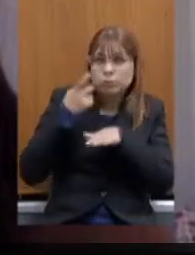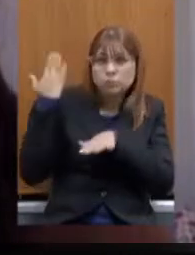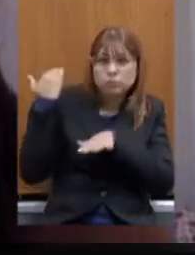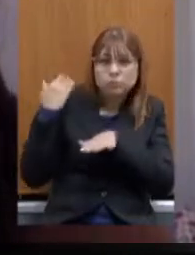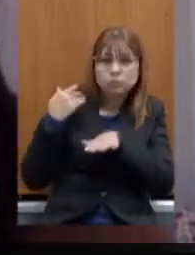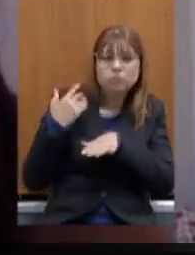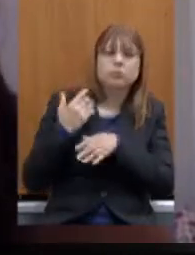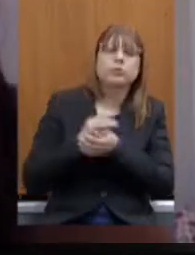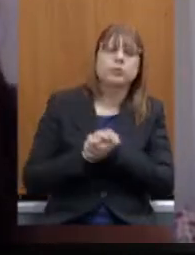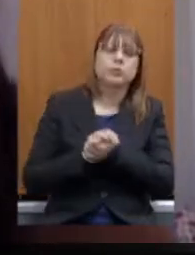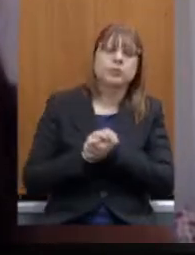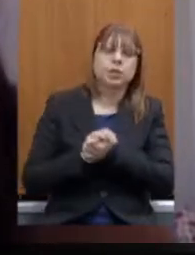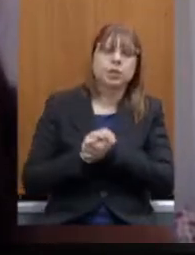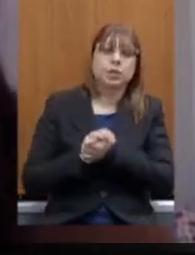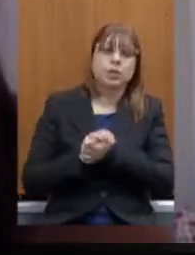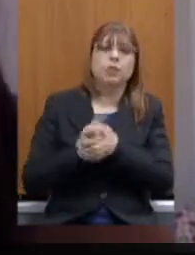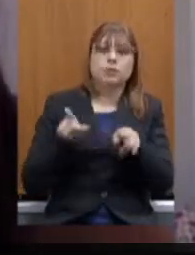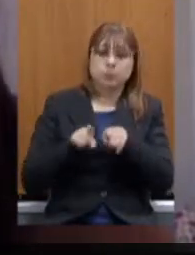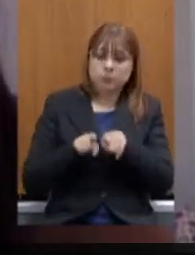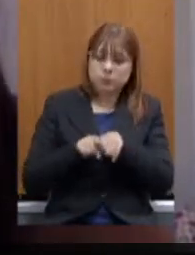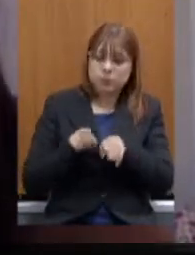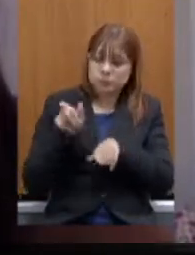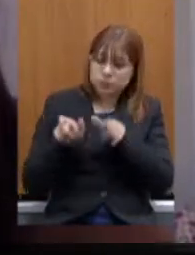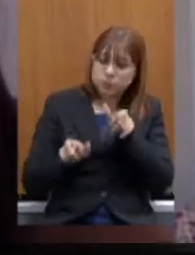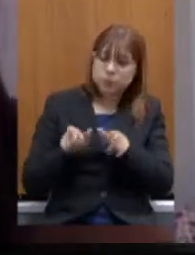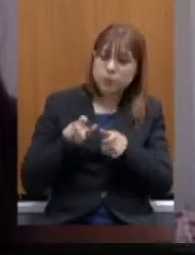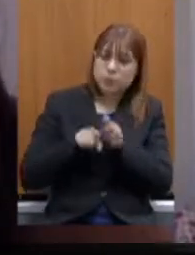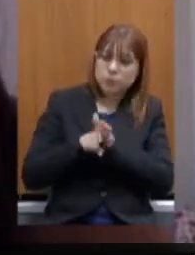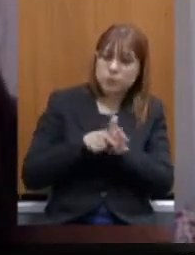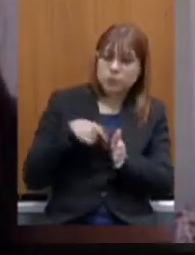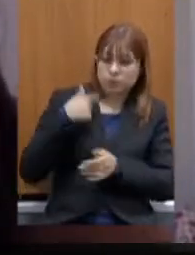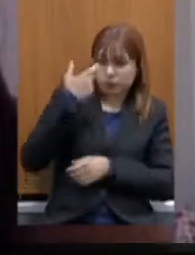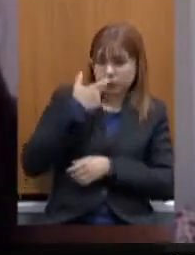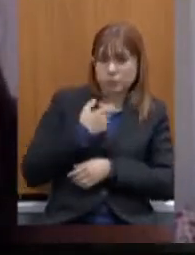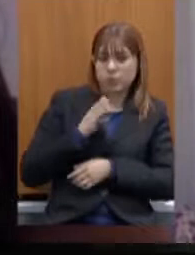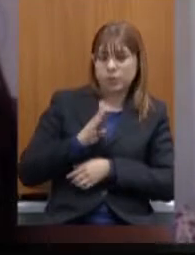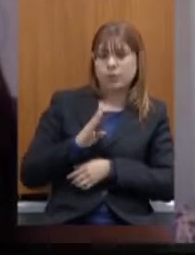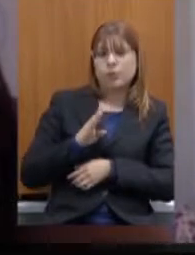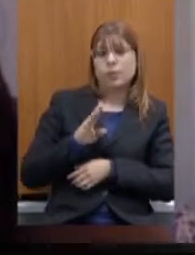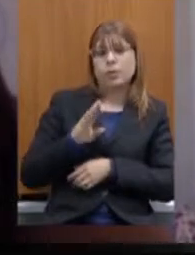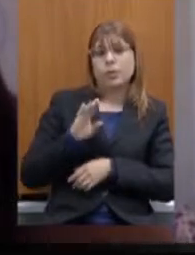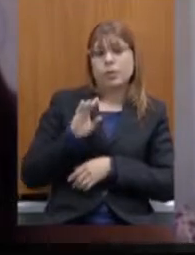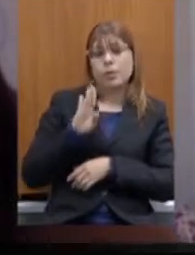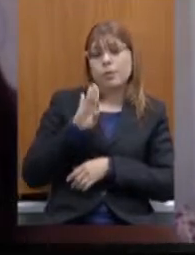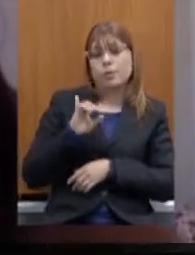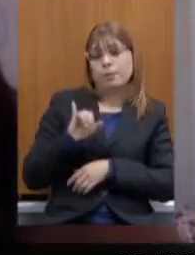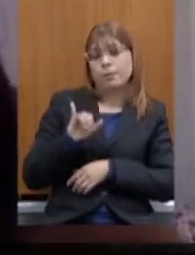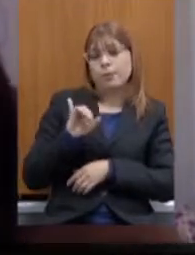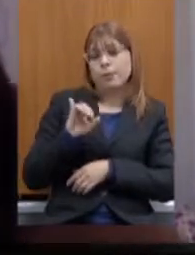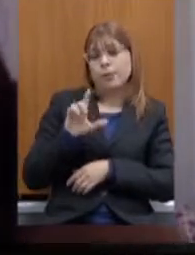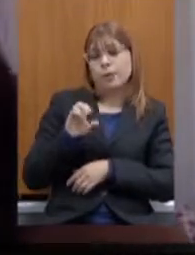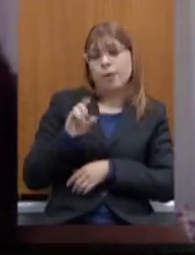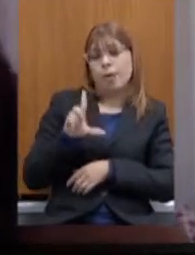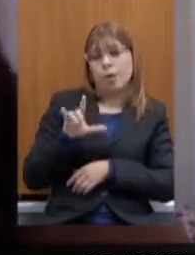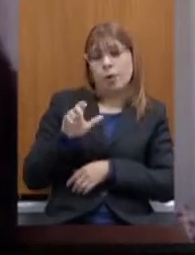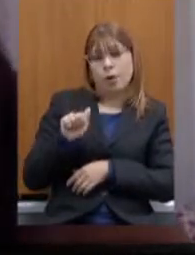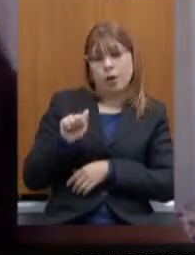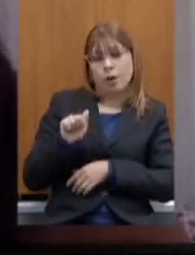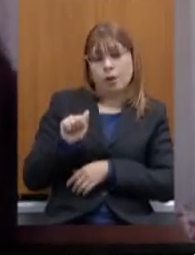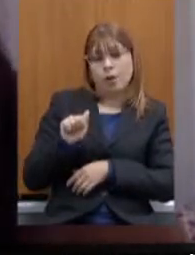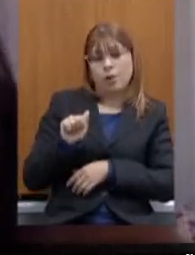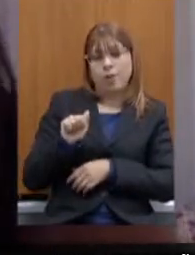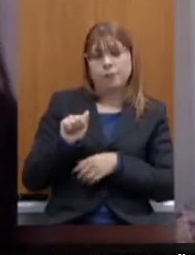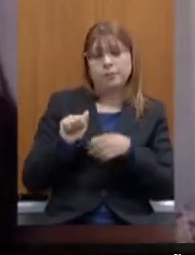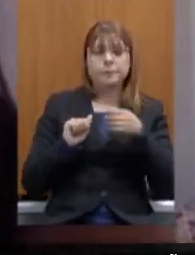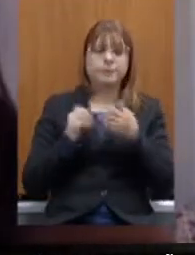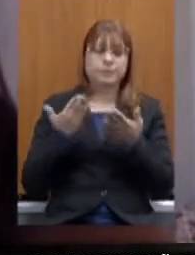envolvendo pessoalmente pesquisadores do meu próprio departamento porque eu sou bióloga nós estamos essa